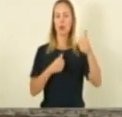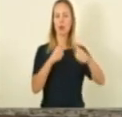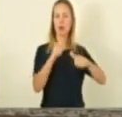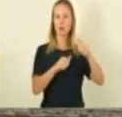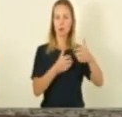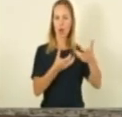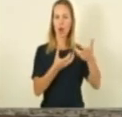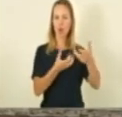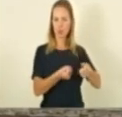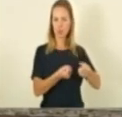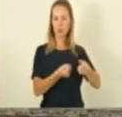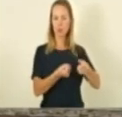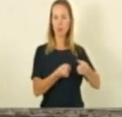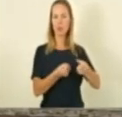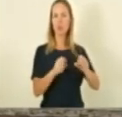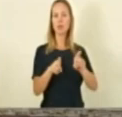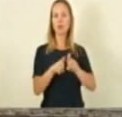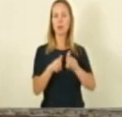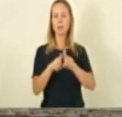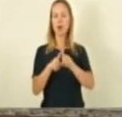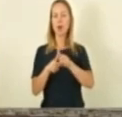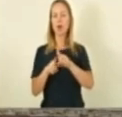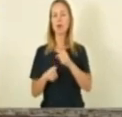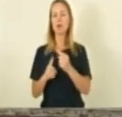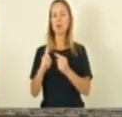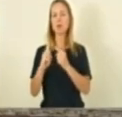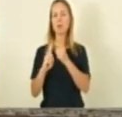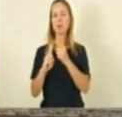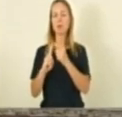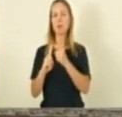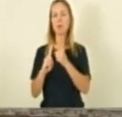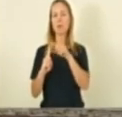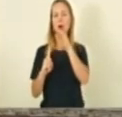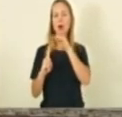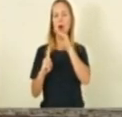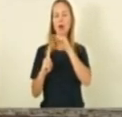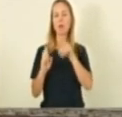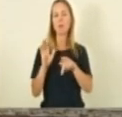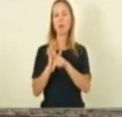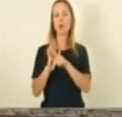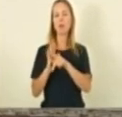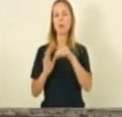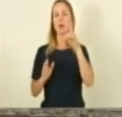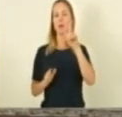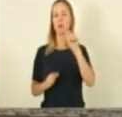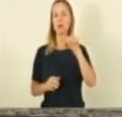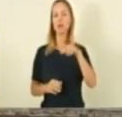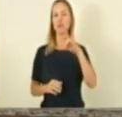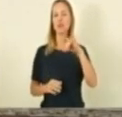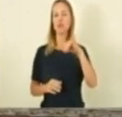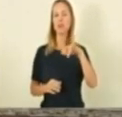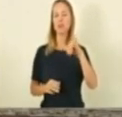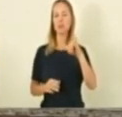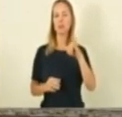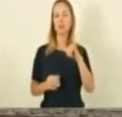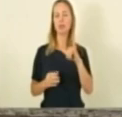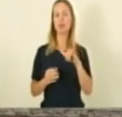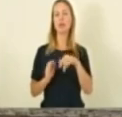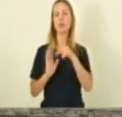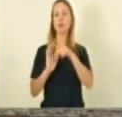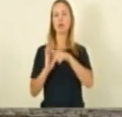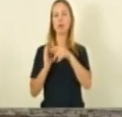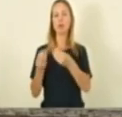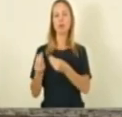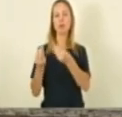foi acolhida, e uma oral agora do deputado Gandini. Então eu vou devolver o projeto para a Comissão